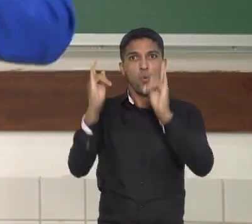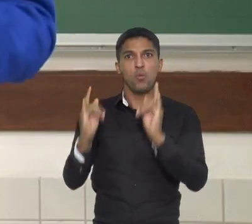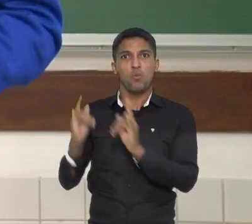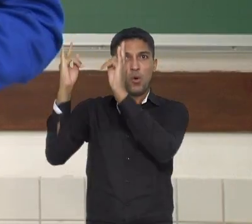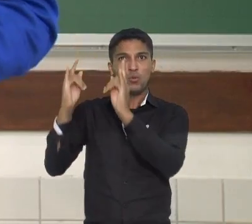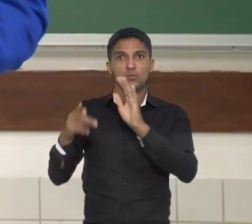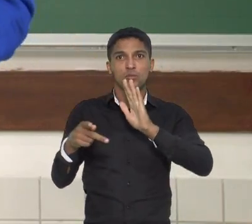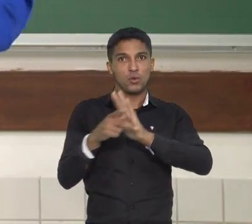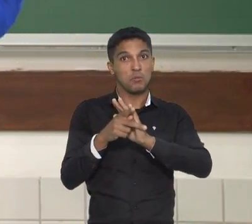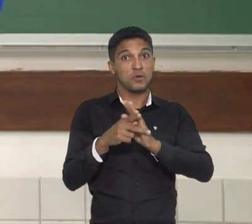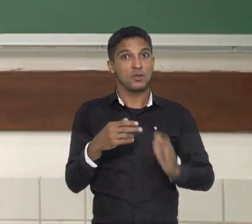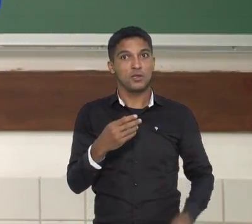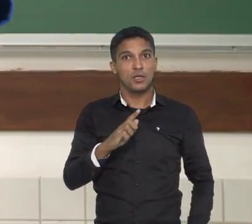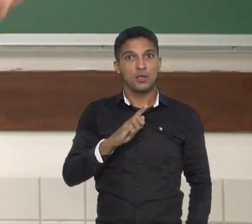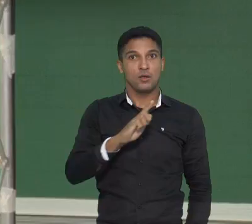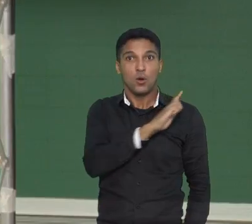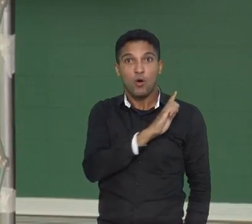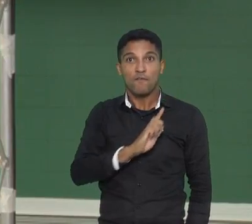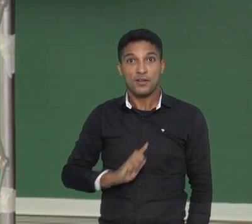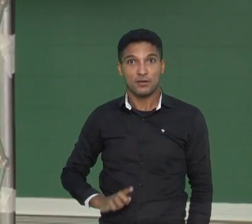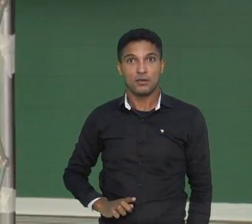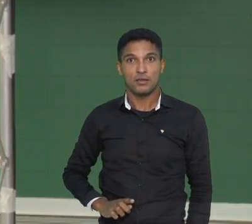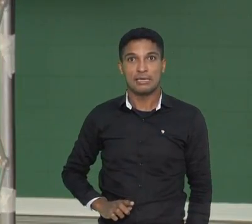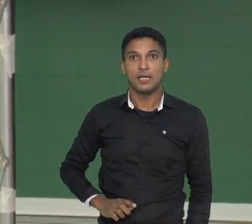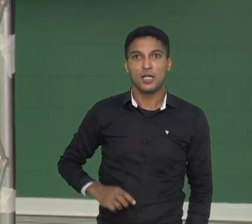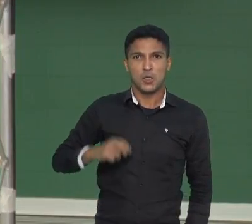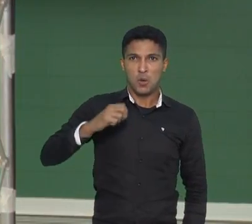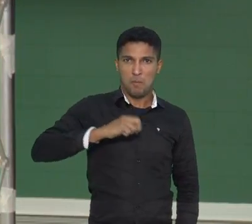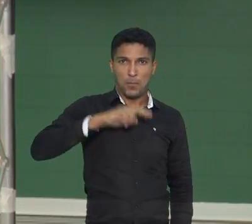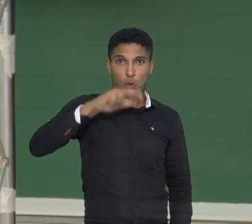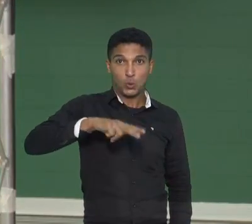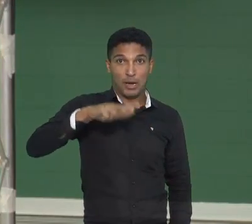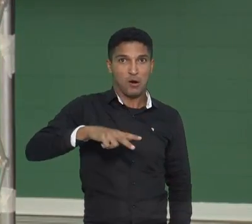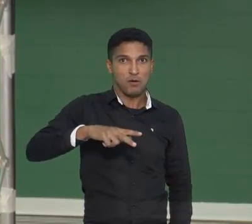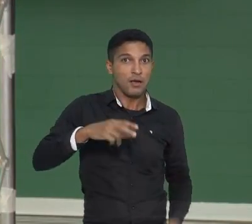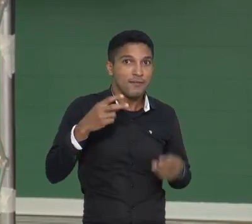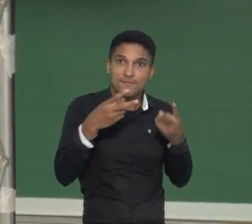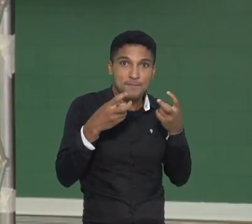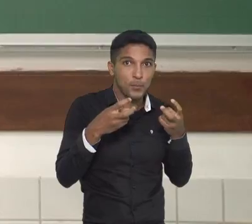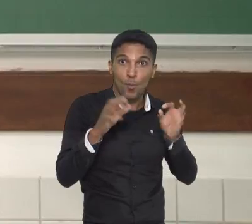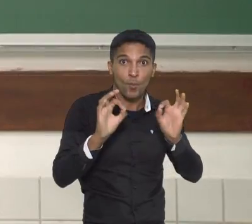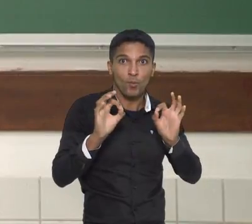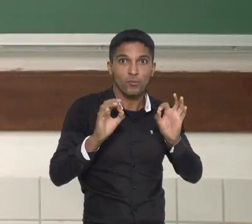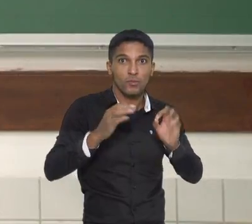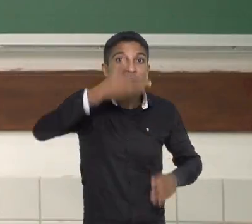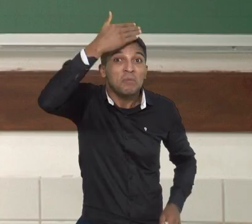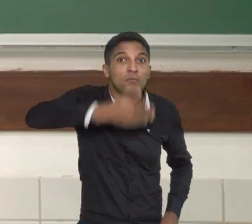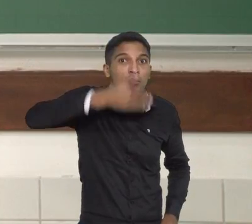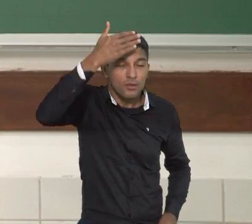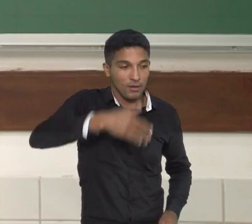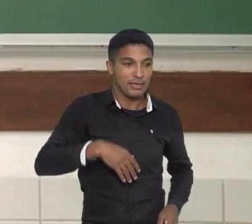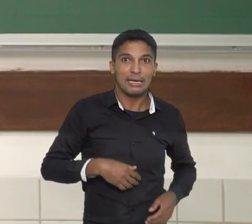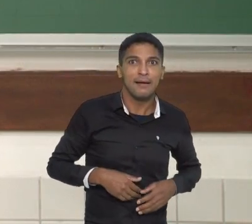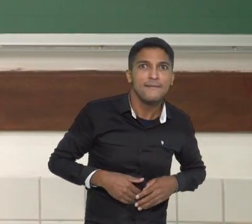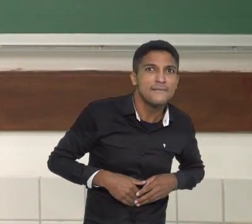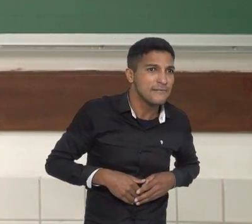tá? Lógico, sem os soldados da coroa portuguesa observarem, eles iam, né?